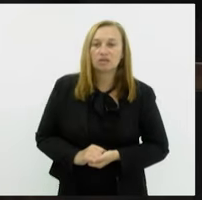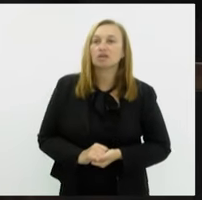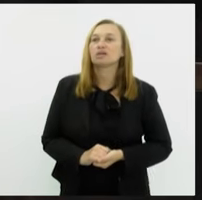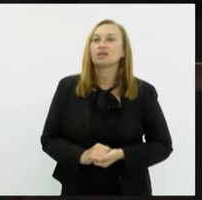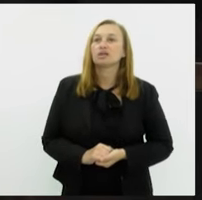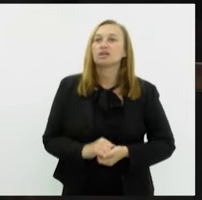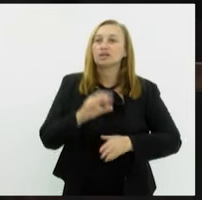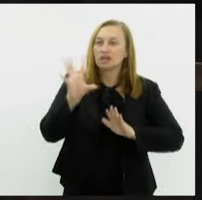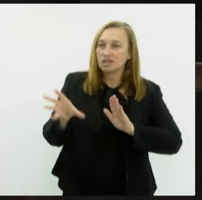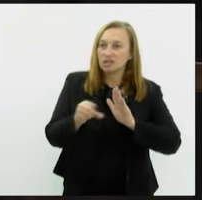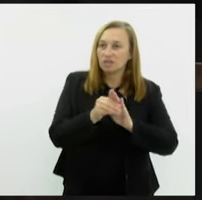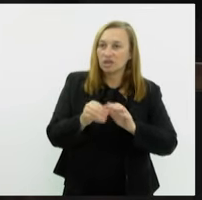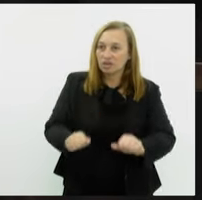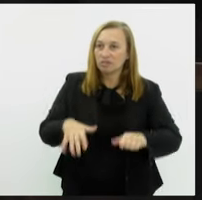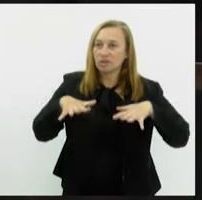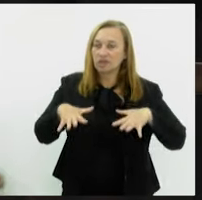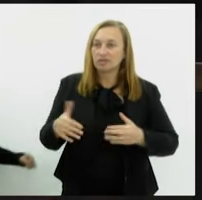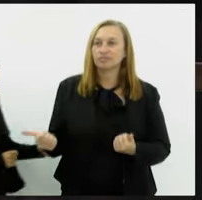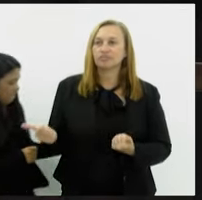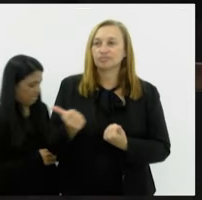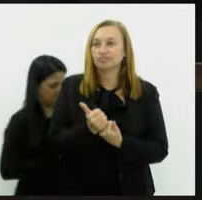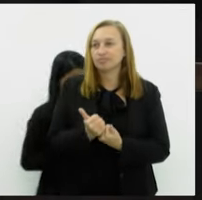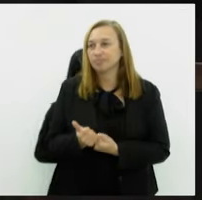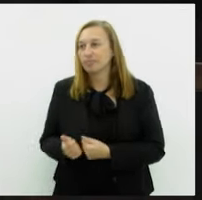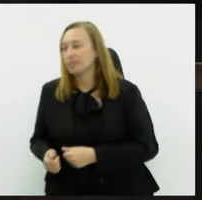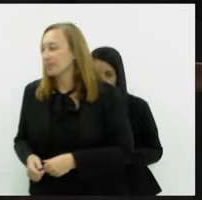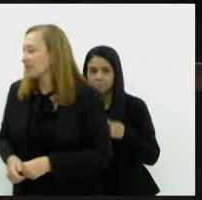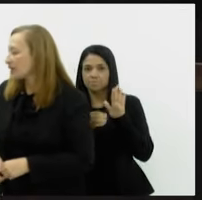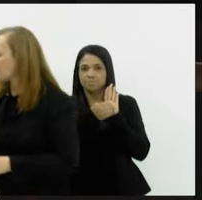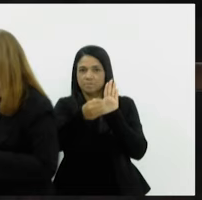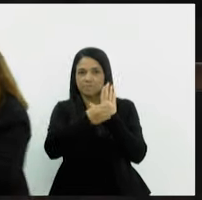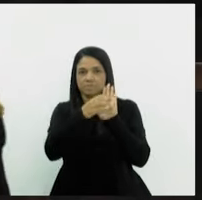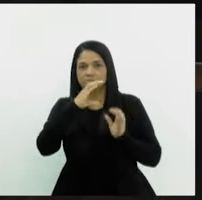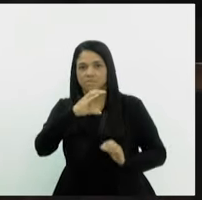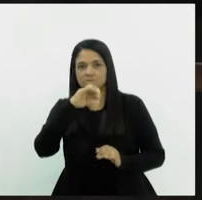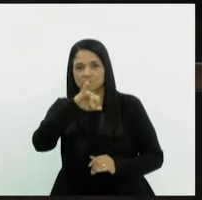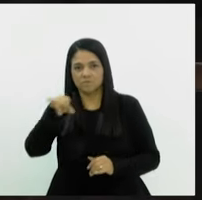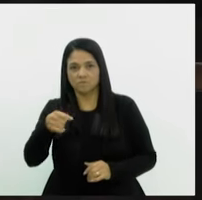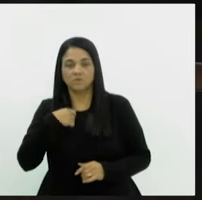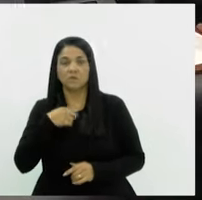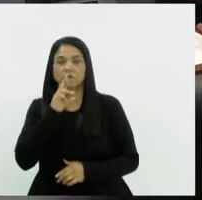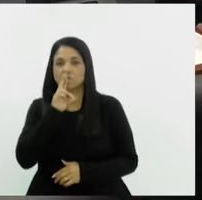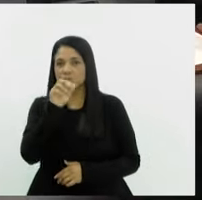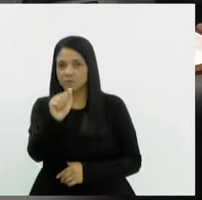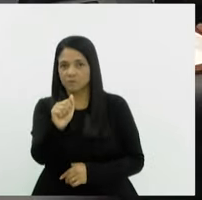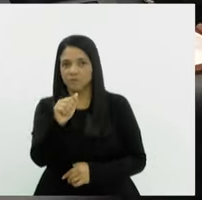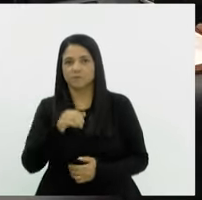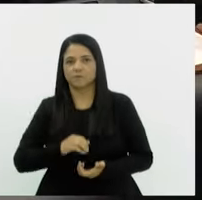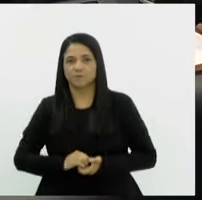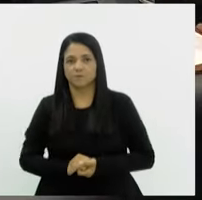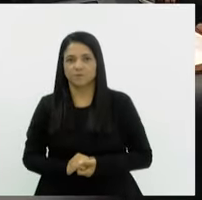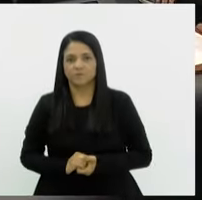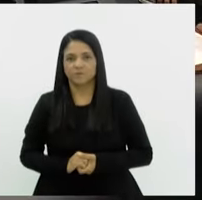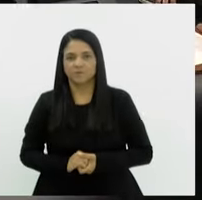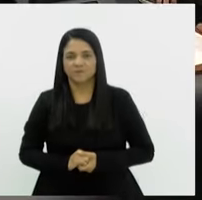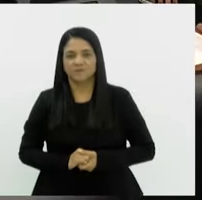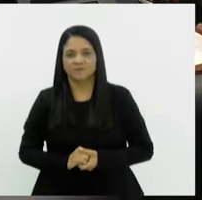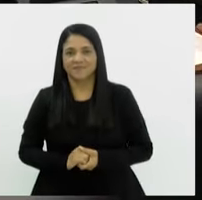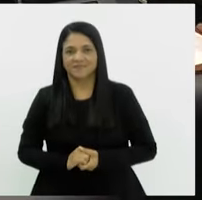Controle, as emendas de plenário. Para emitir parecer pela CCJ, deputado Rodrigo Amorim.